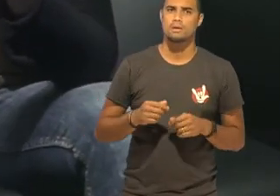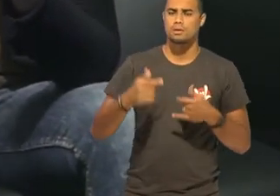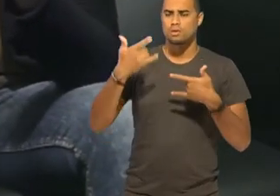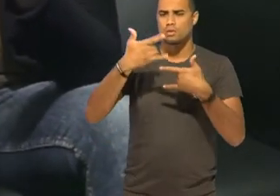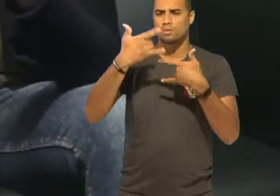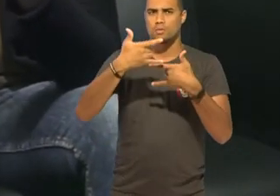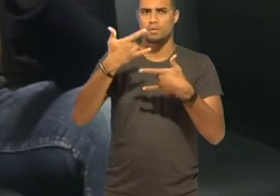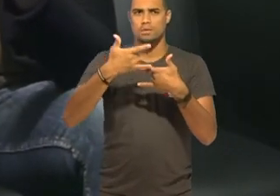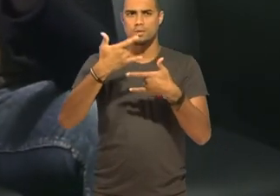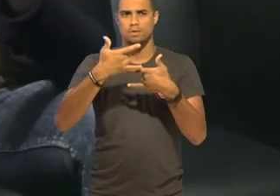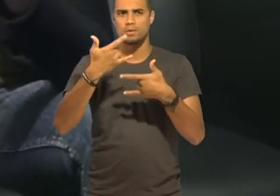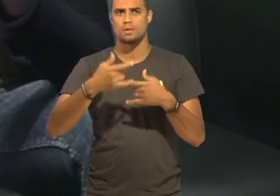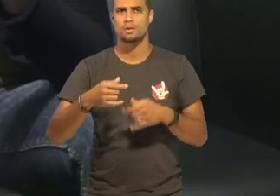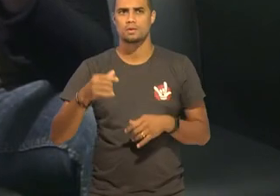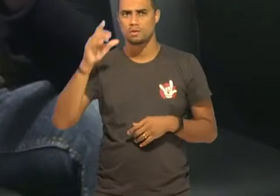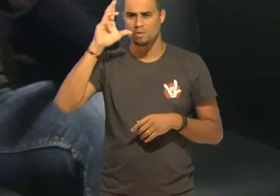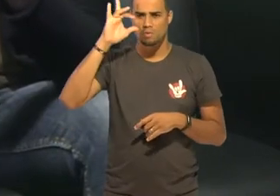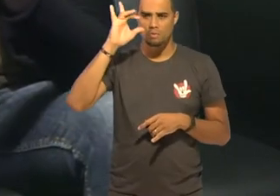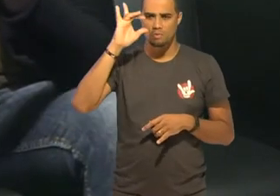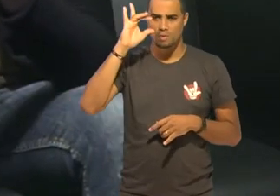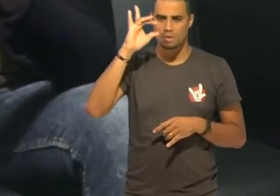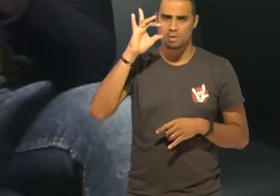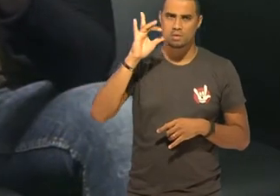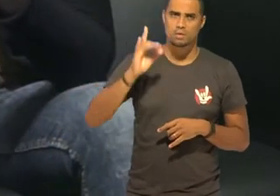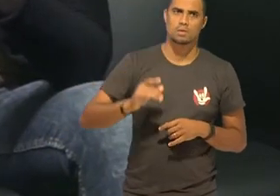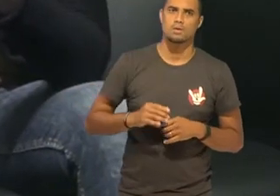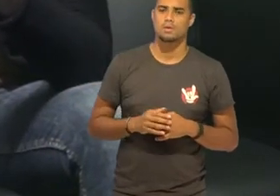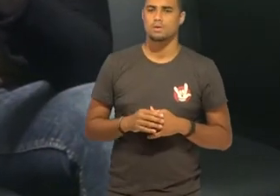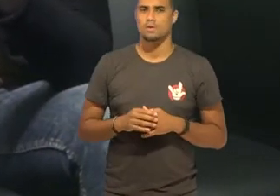e no Instagram do MAG Ermelino. Então nós teremos